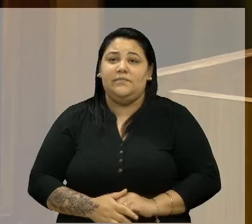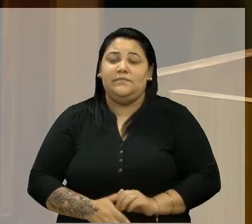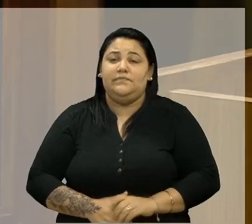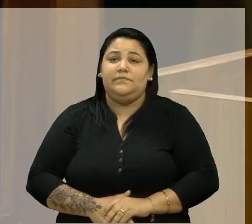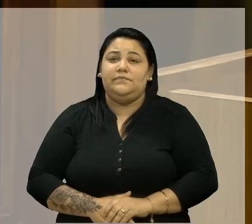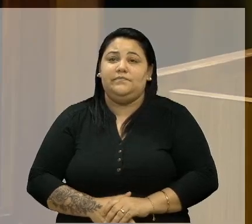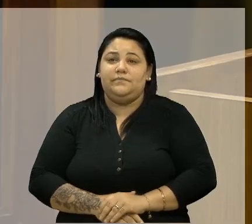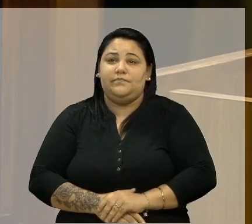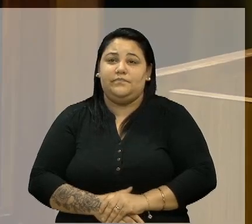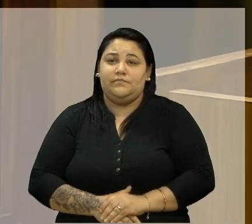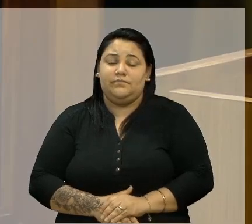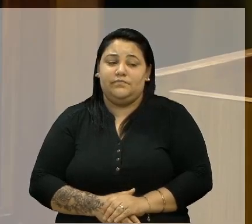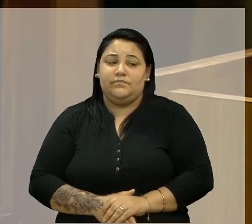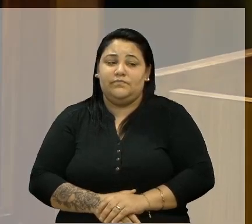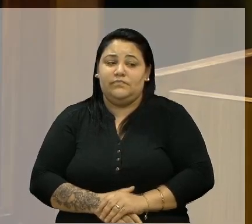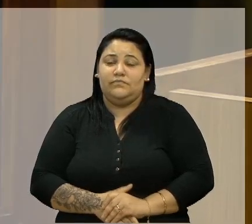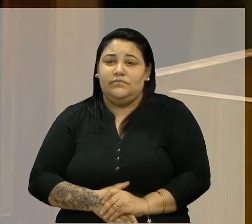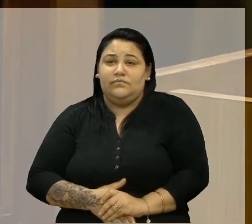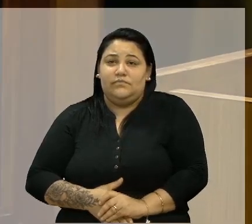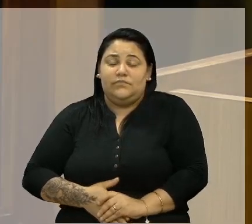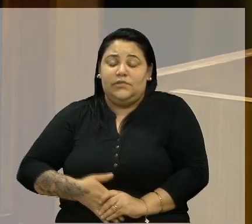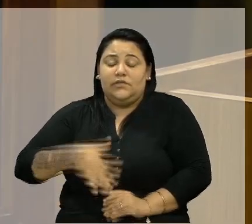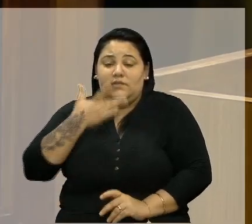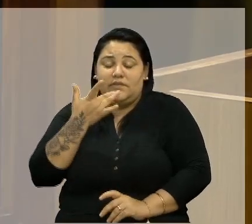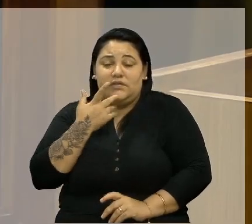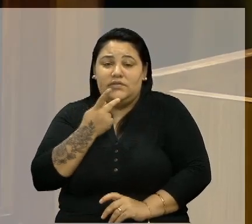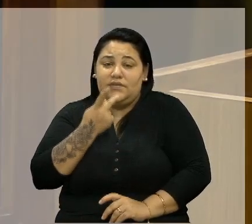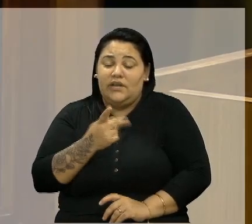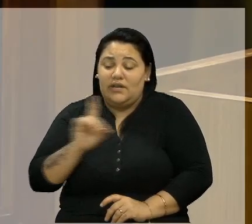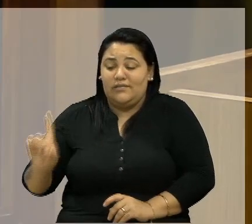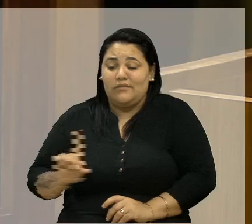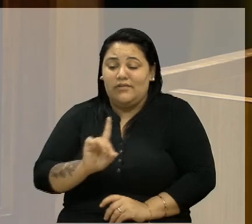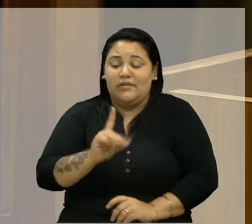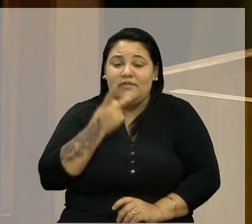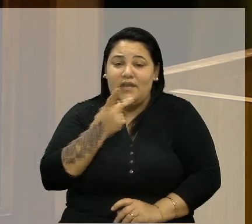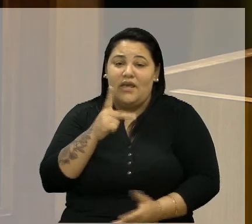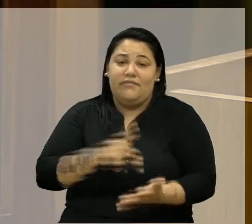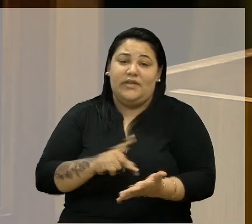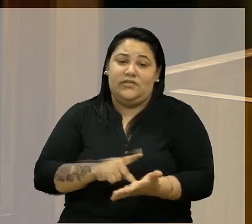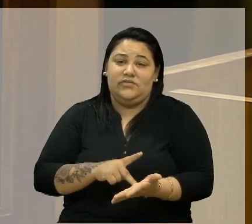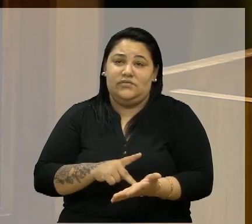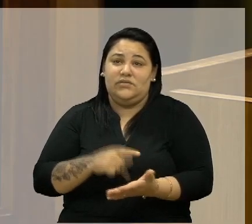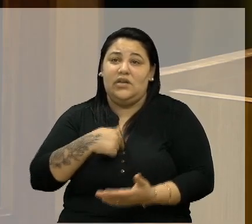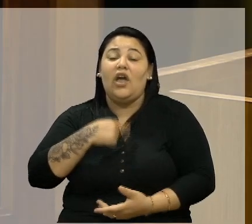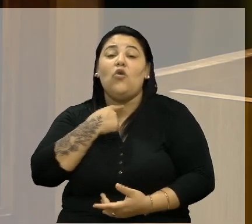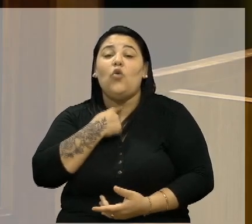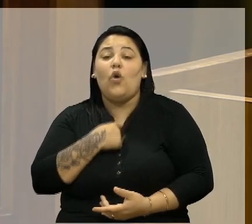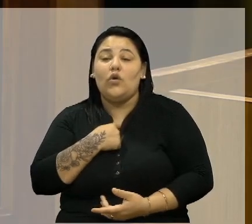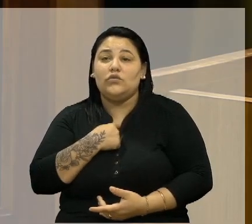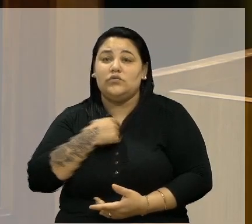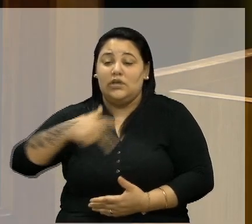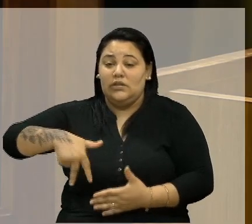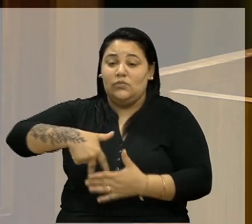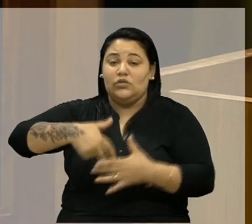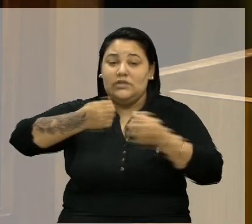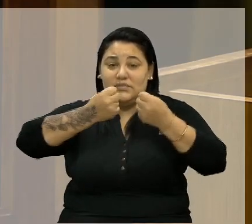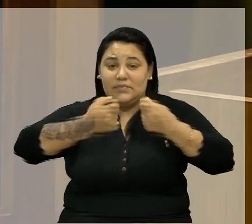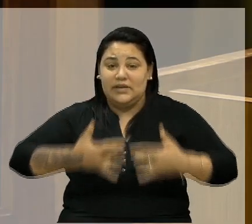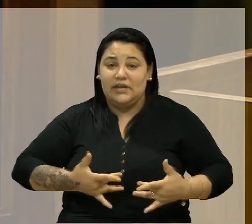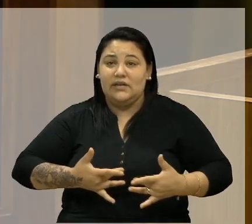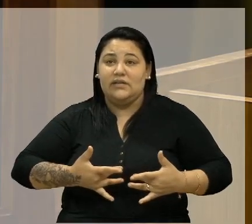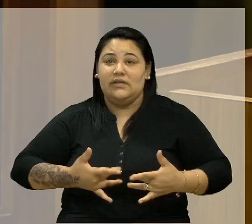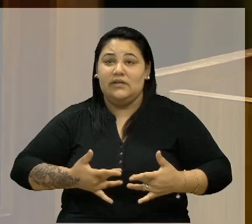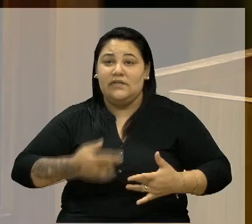Então, é fácil vir aqui falar e talvez ninguém vir aqui falar a verdade. Eu gosto aqui de explicar e